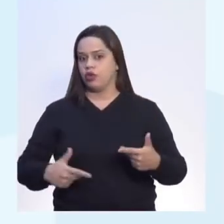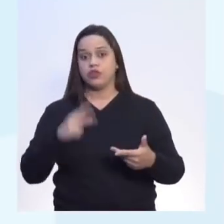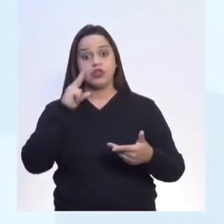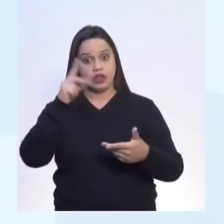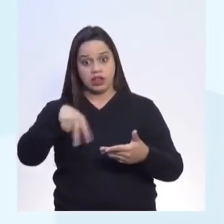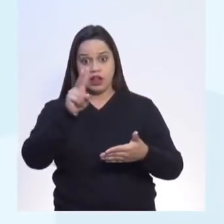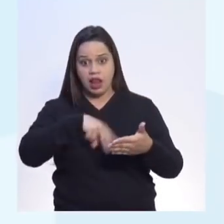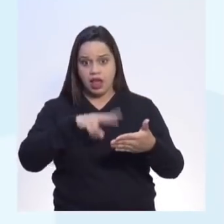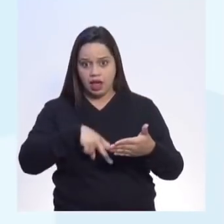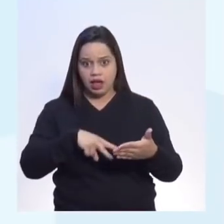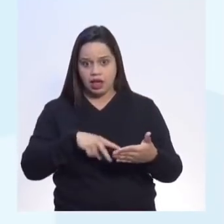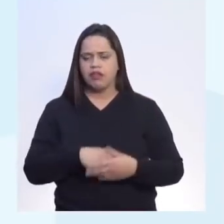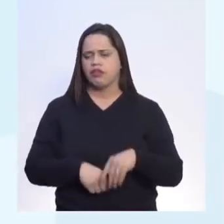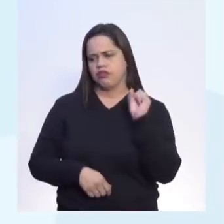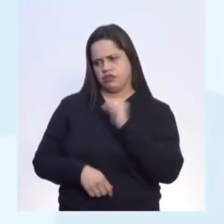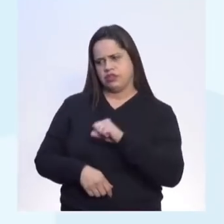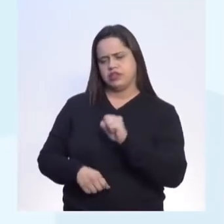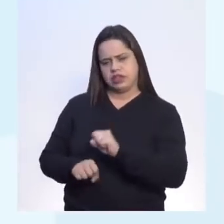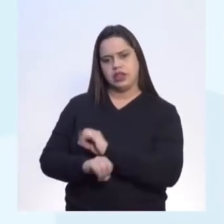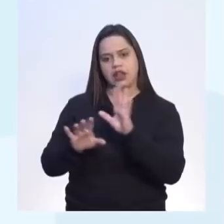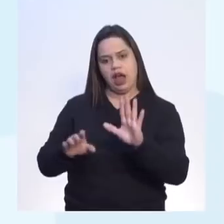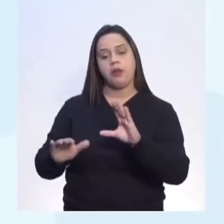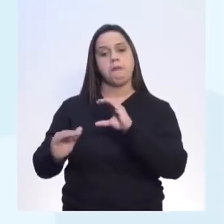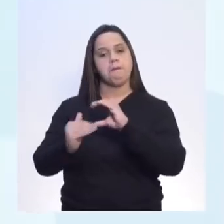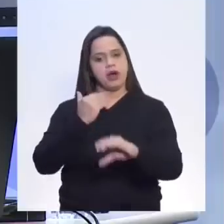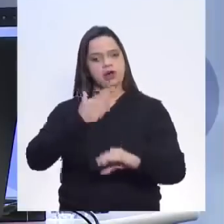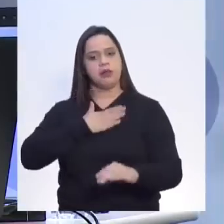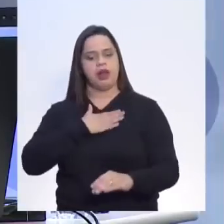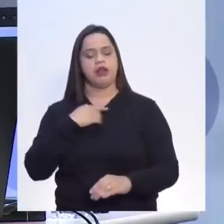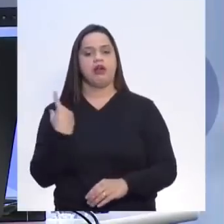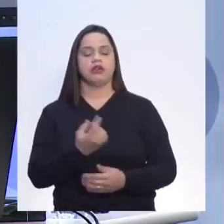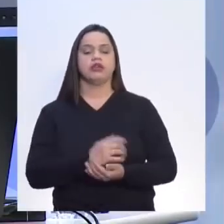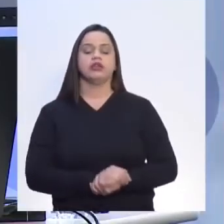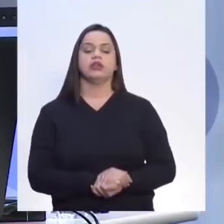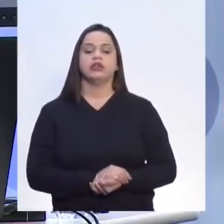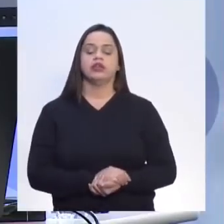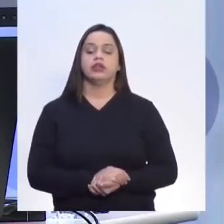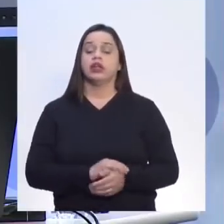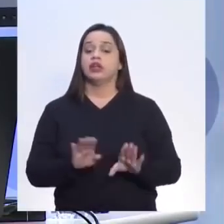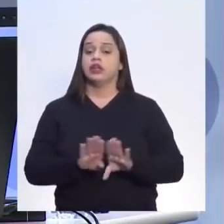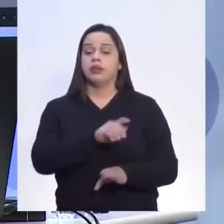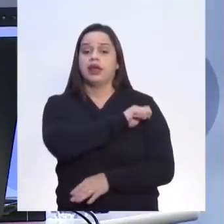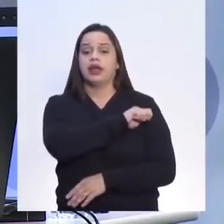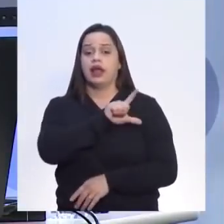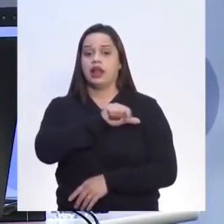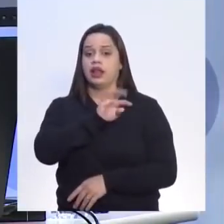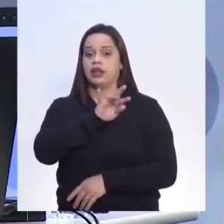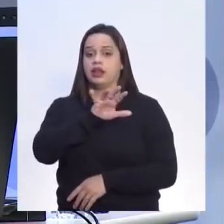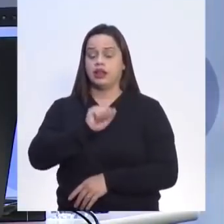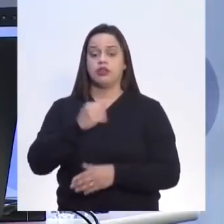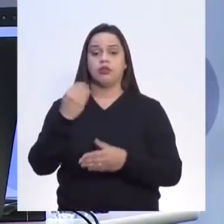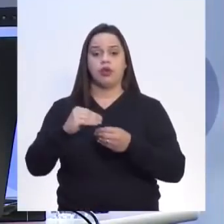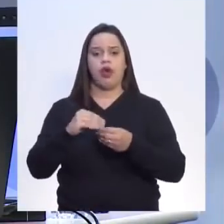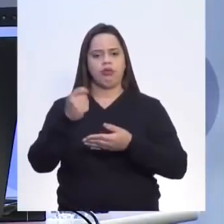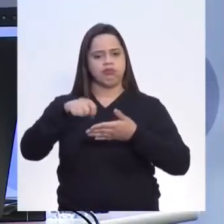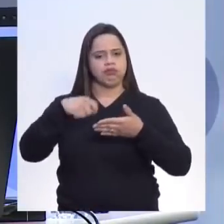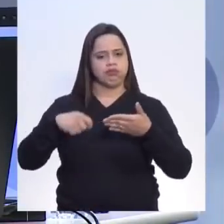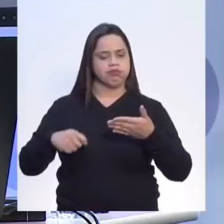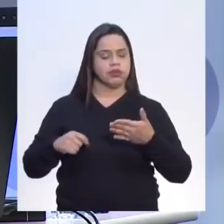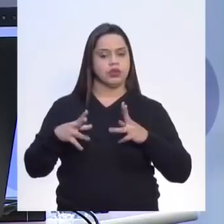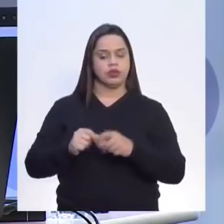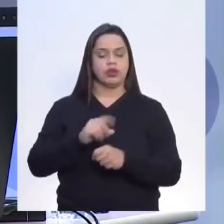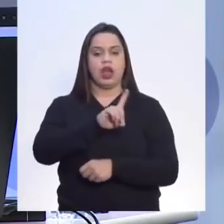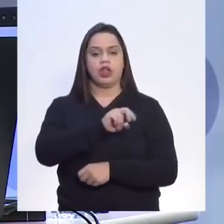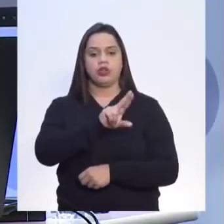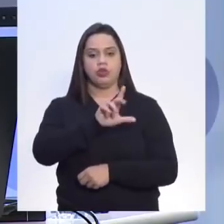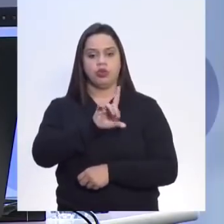Sim, Nicole. Então, se terminar, manda pra gente, tá bom? A Letícia sempre posta anotações. A Duda Schmidt. O